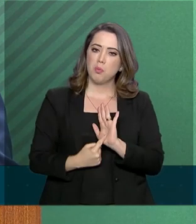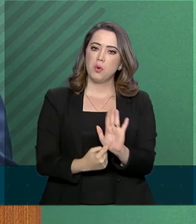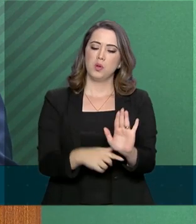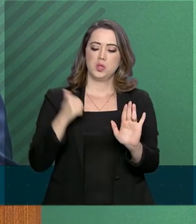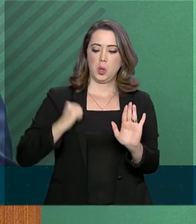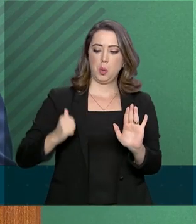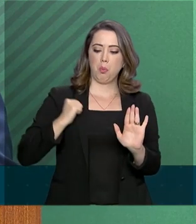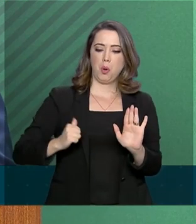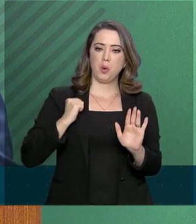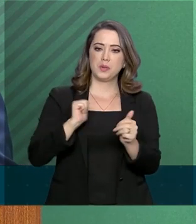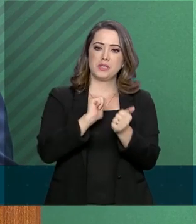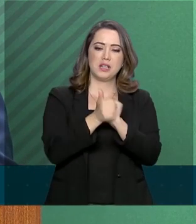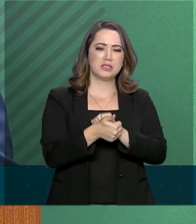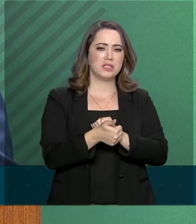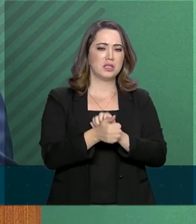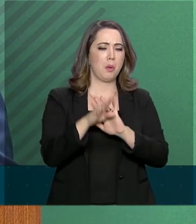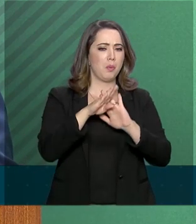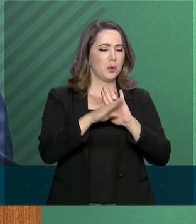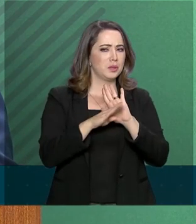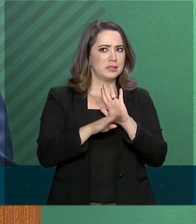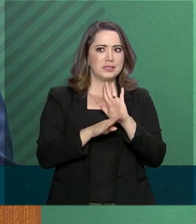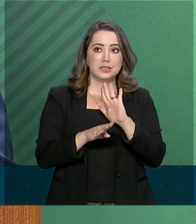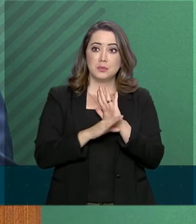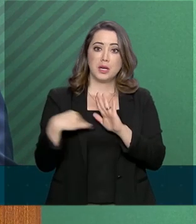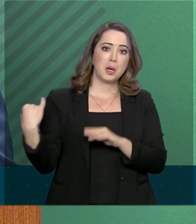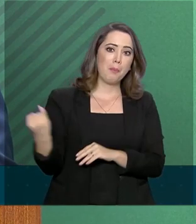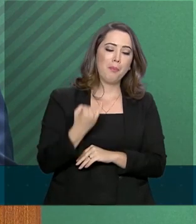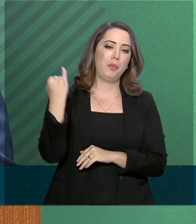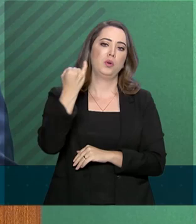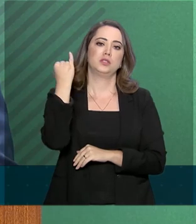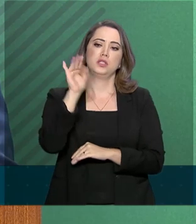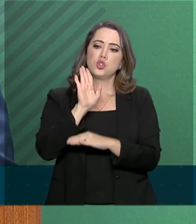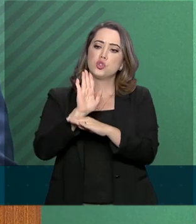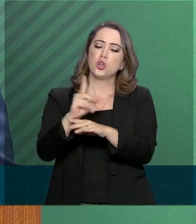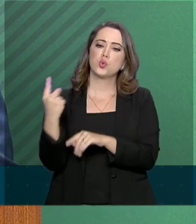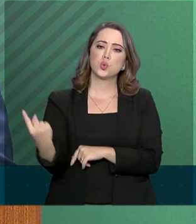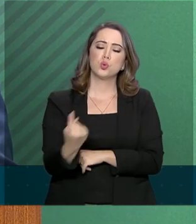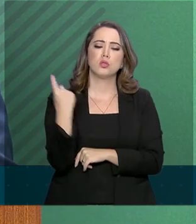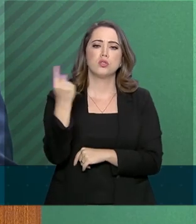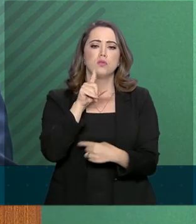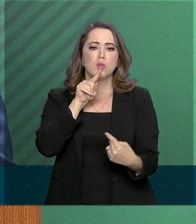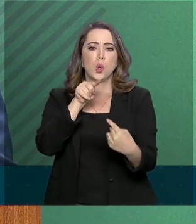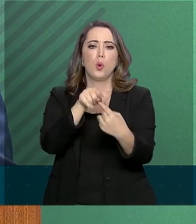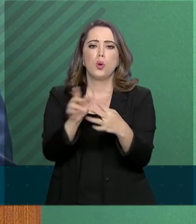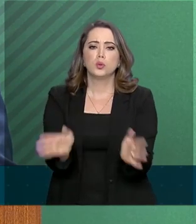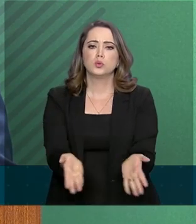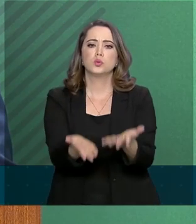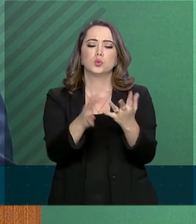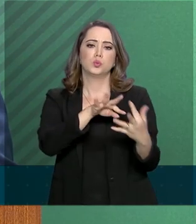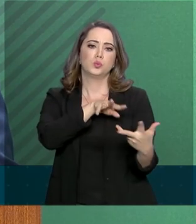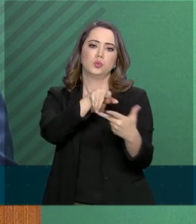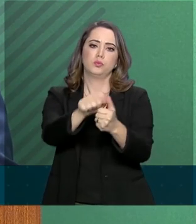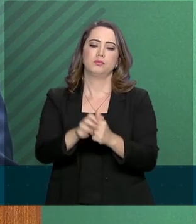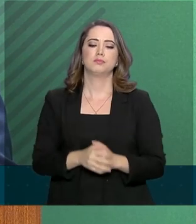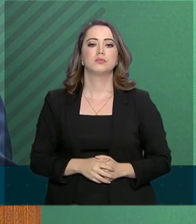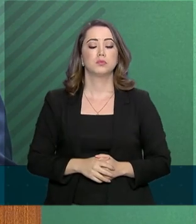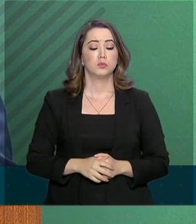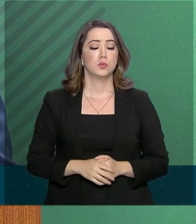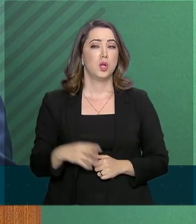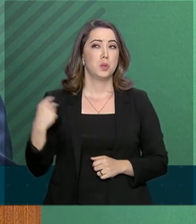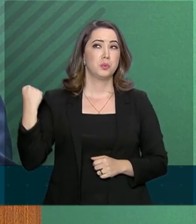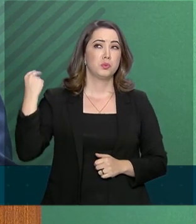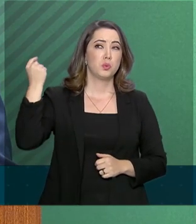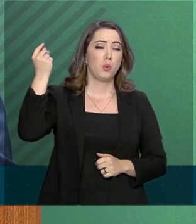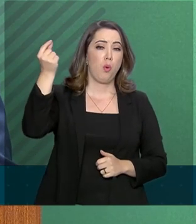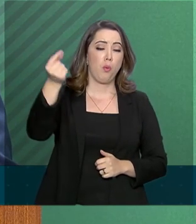como o maior patrocinador individual e direto de atletas no mundo desde